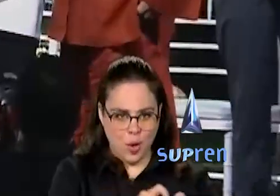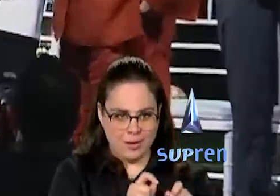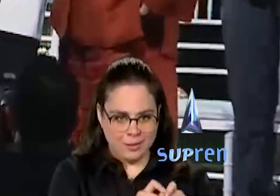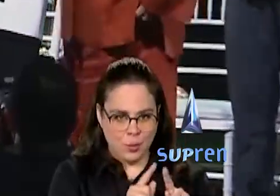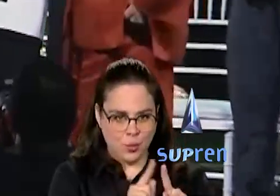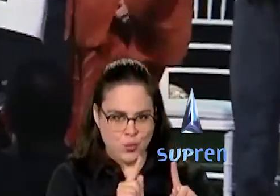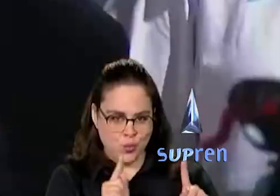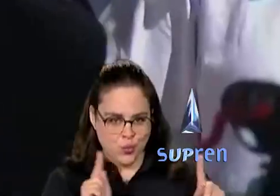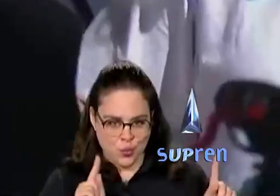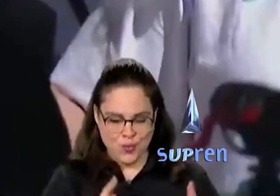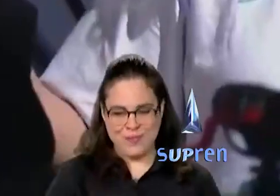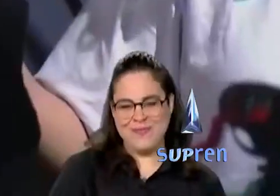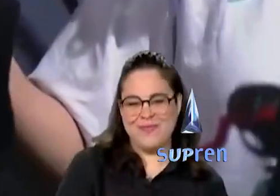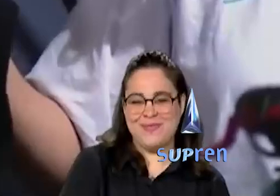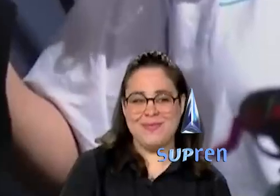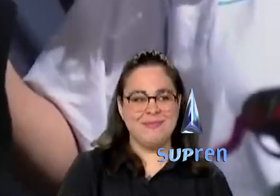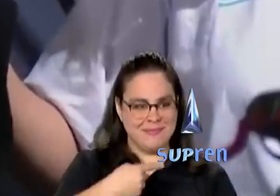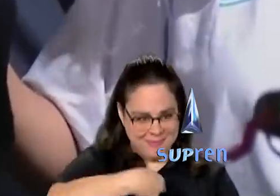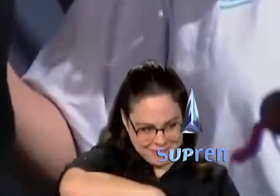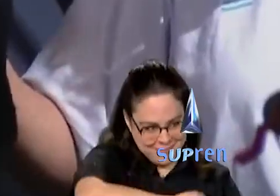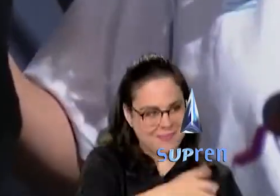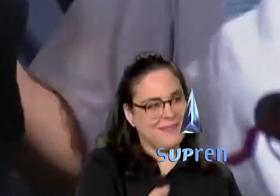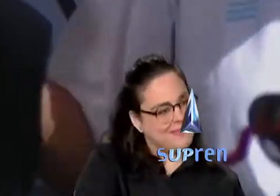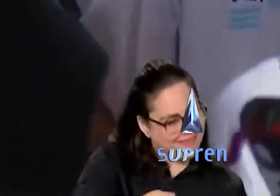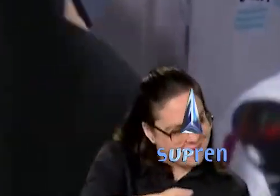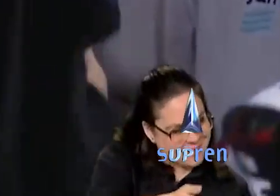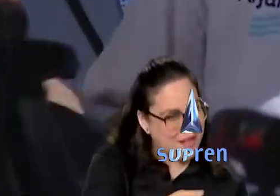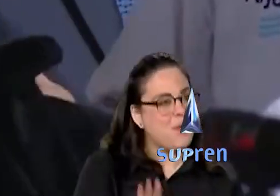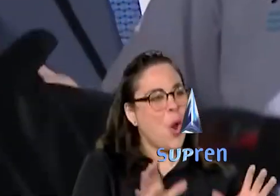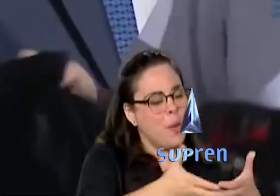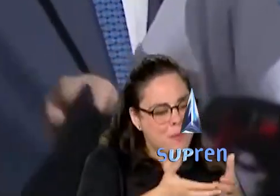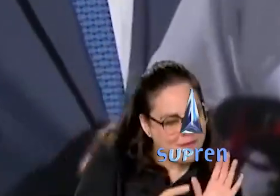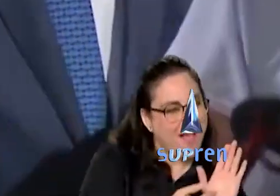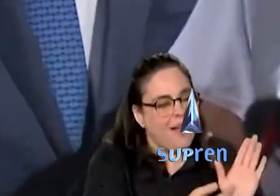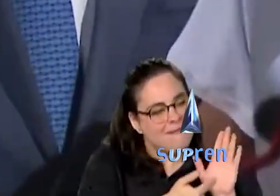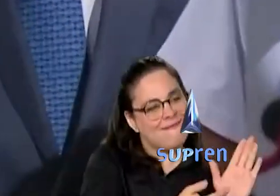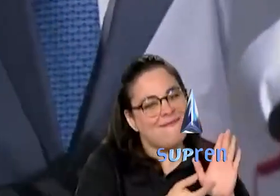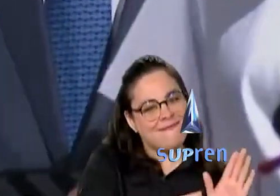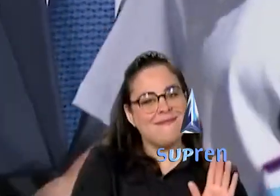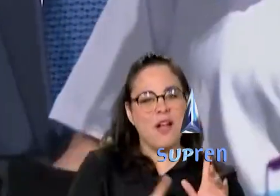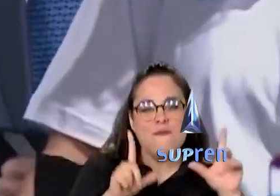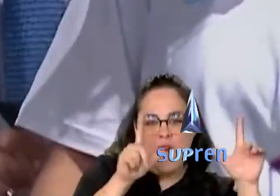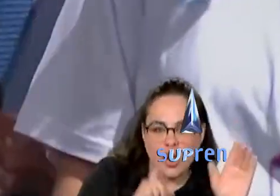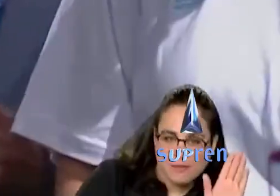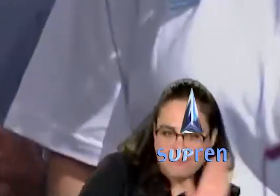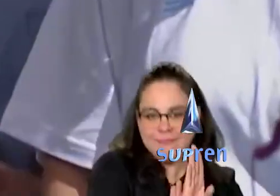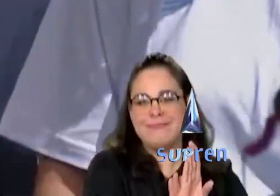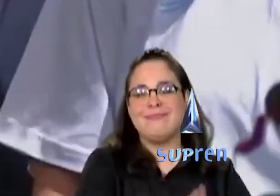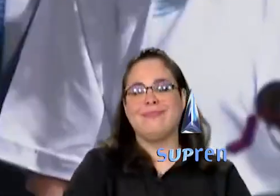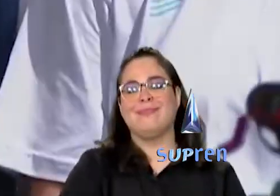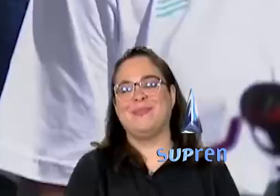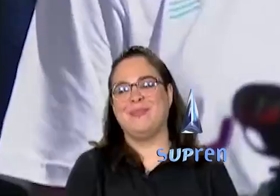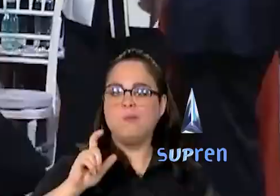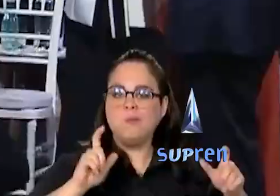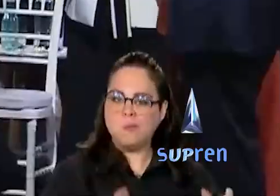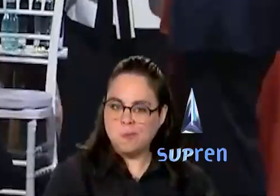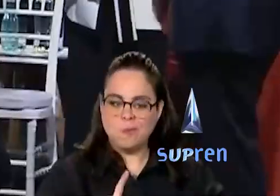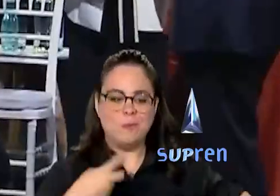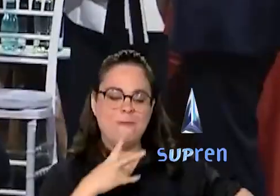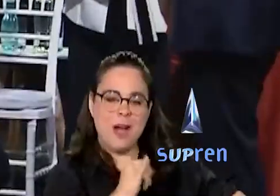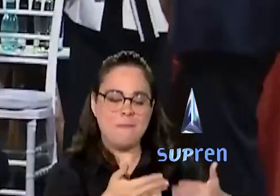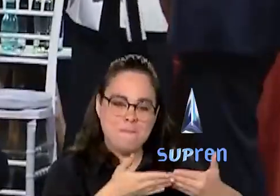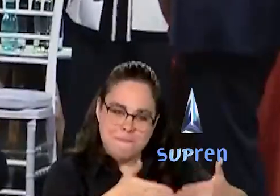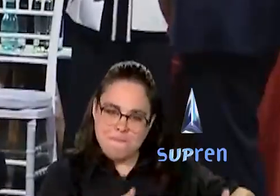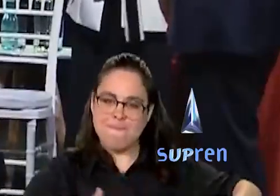valor será utilizado na produção de filmes e séries brasileiras com foco no